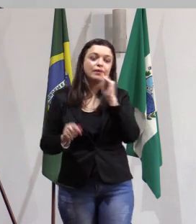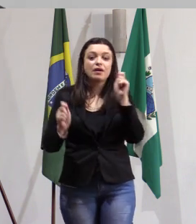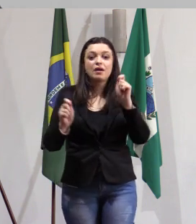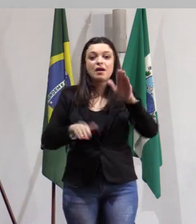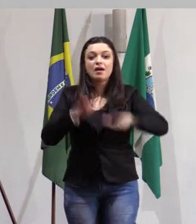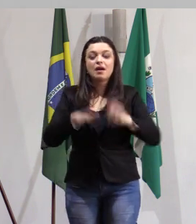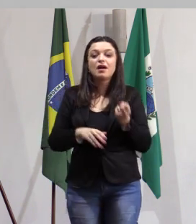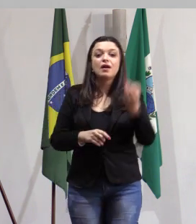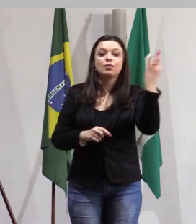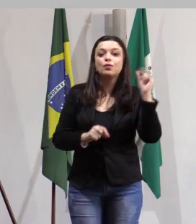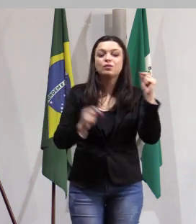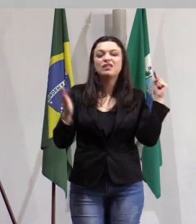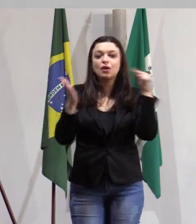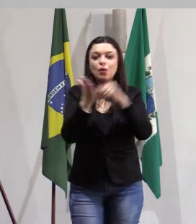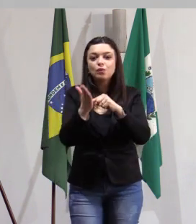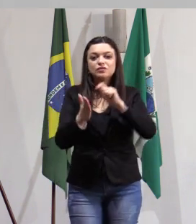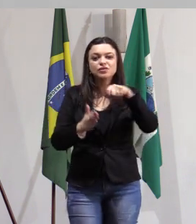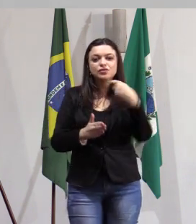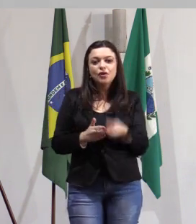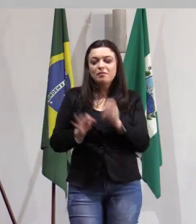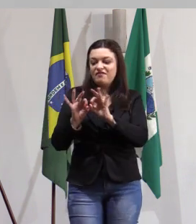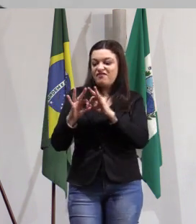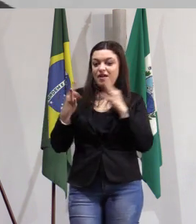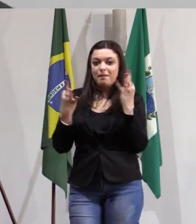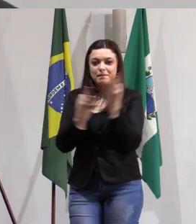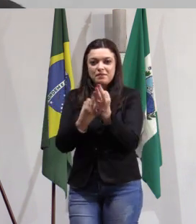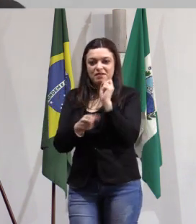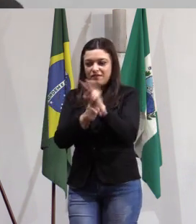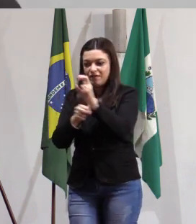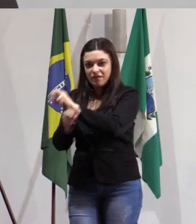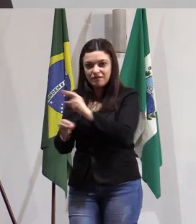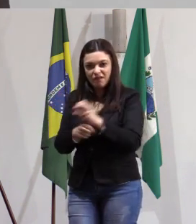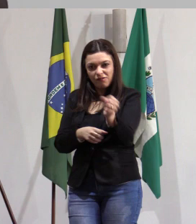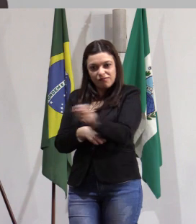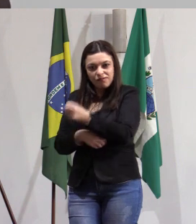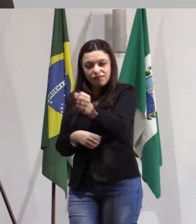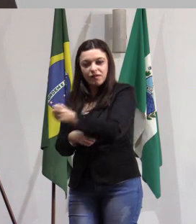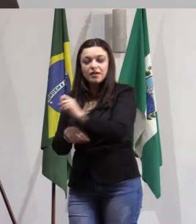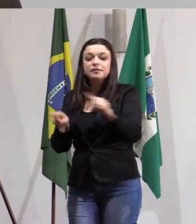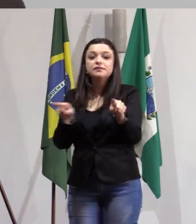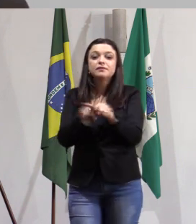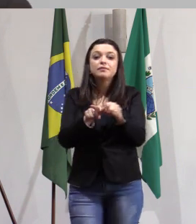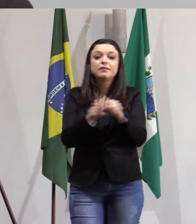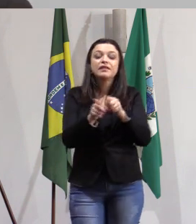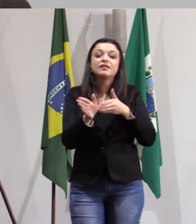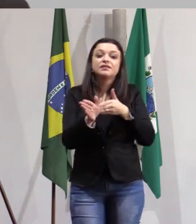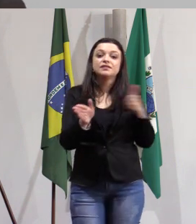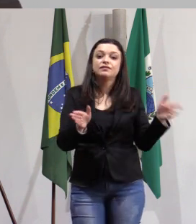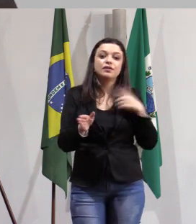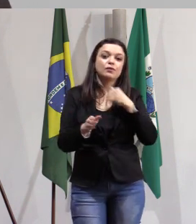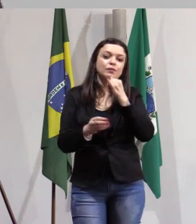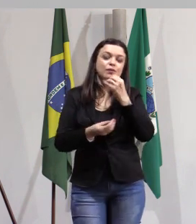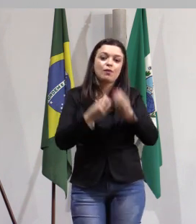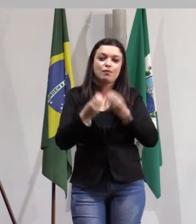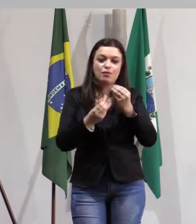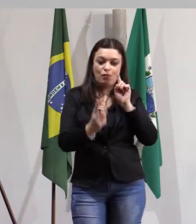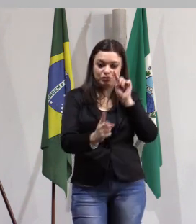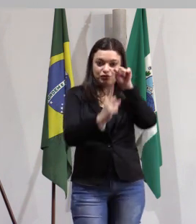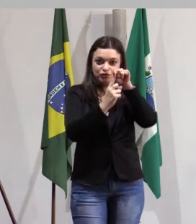denúncias de nepotismo, de desvios, de desvio da finalidade pública acabaram sendo muito